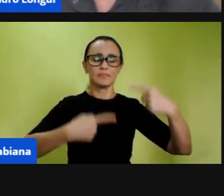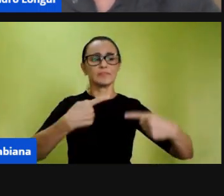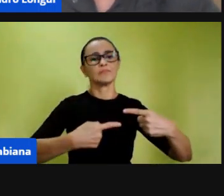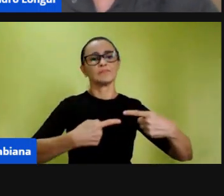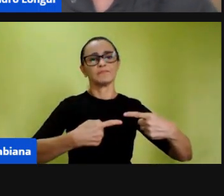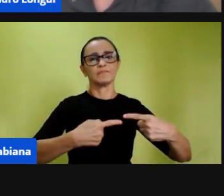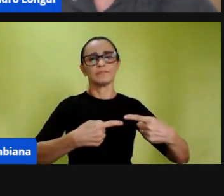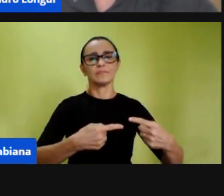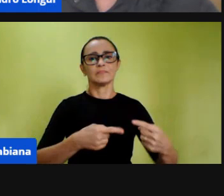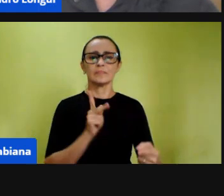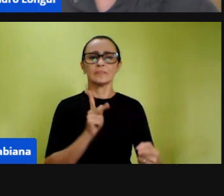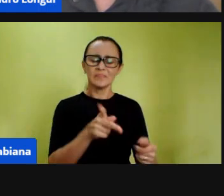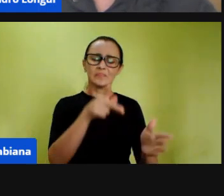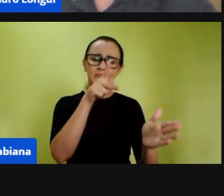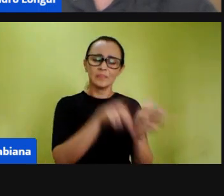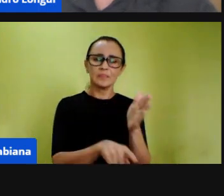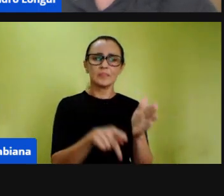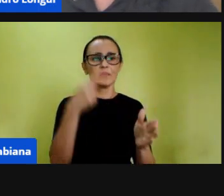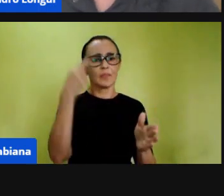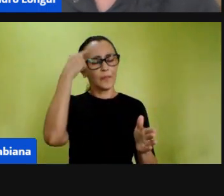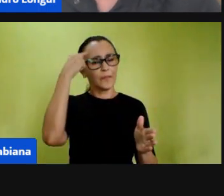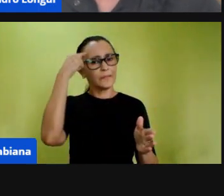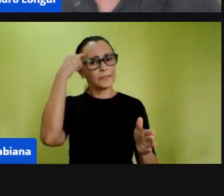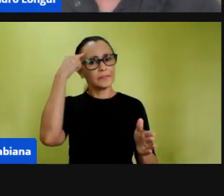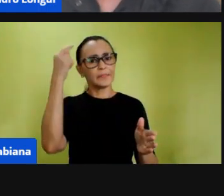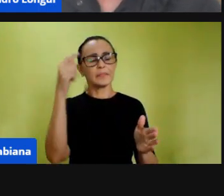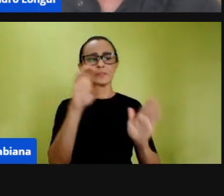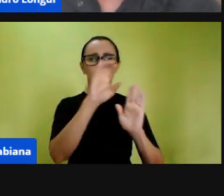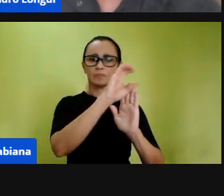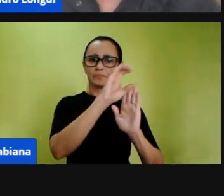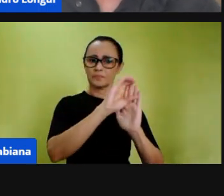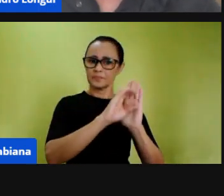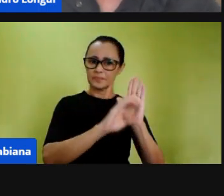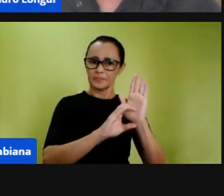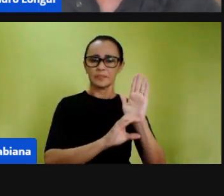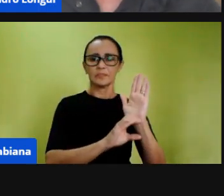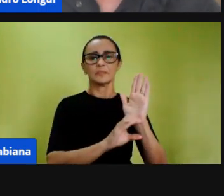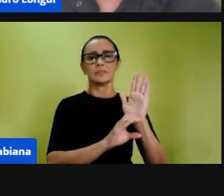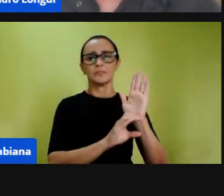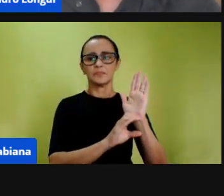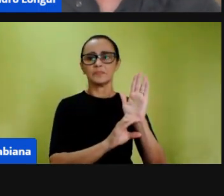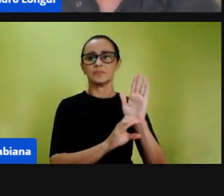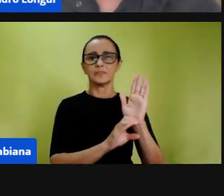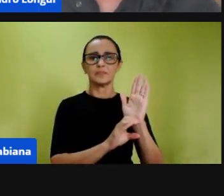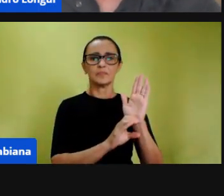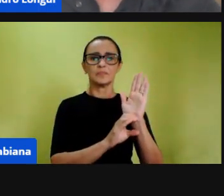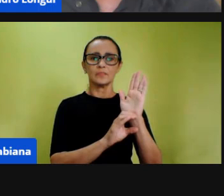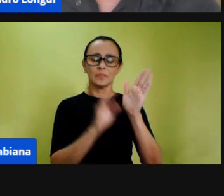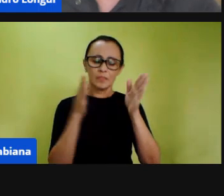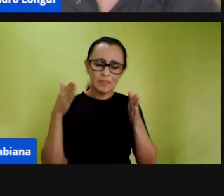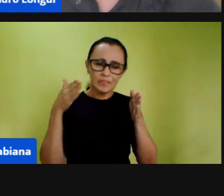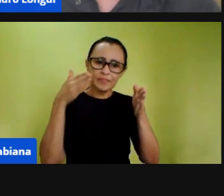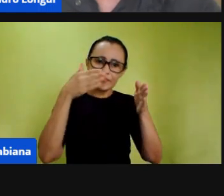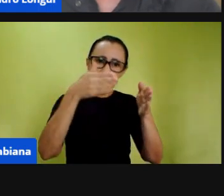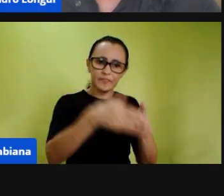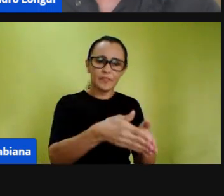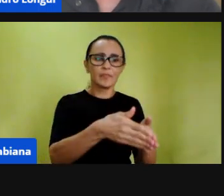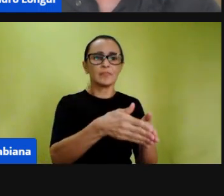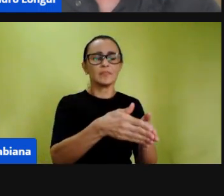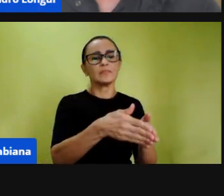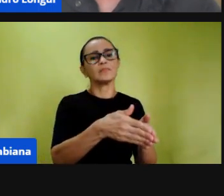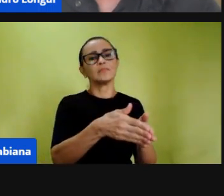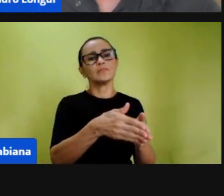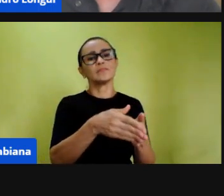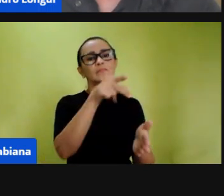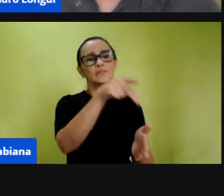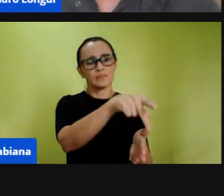Um conteúdo base, eu priorizo um conteúdo, eu trabalho somente este conteúdo na aula como aluno, né?